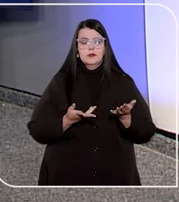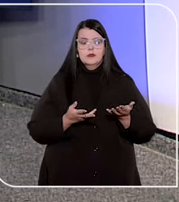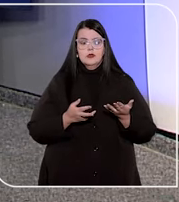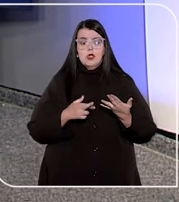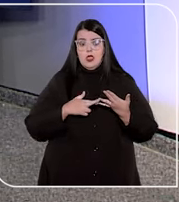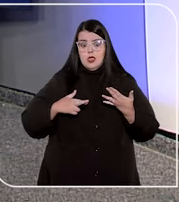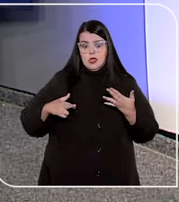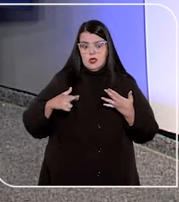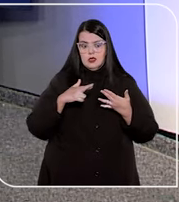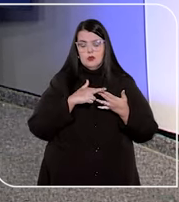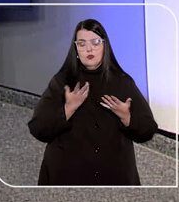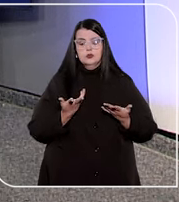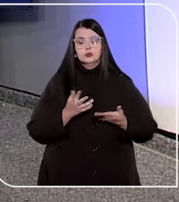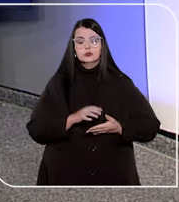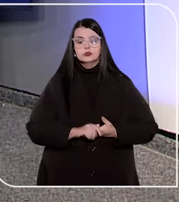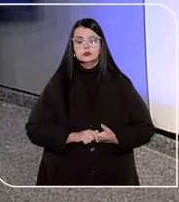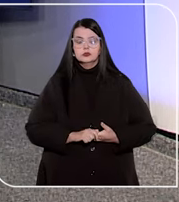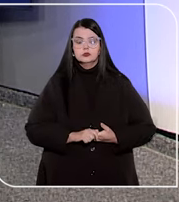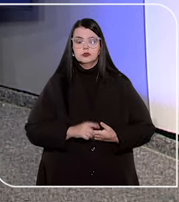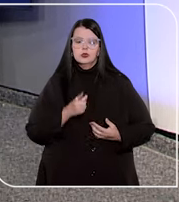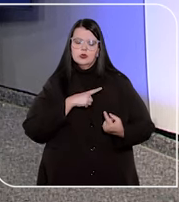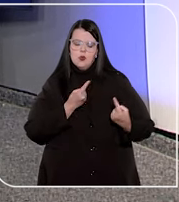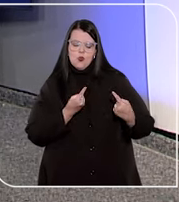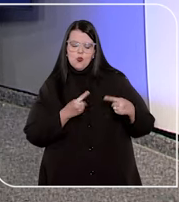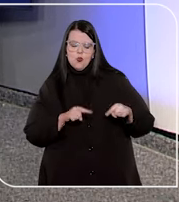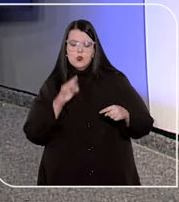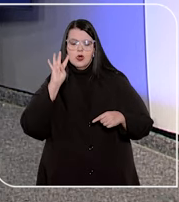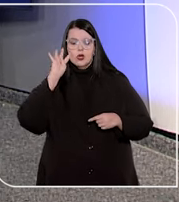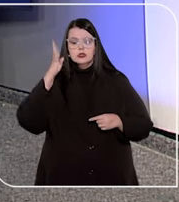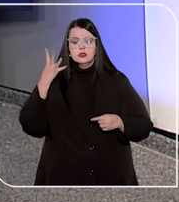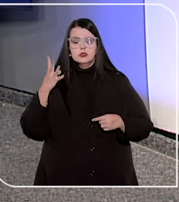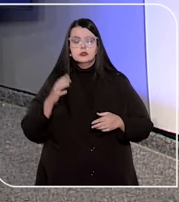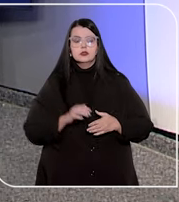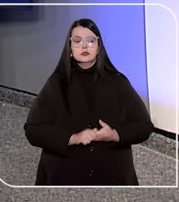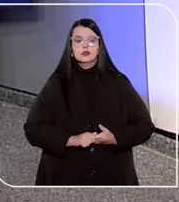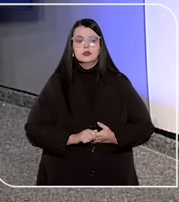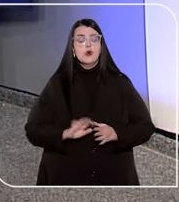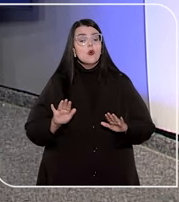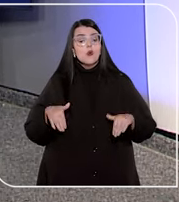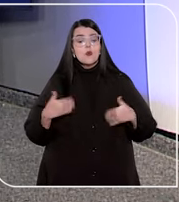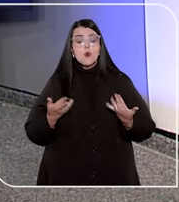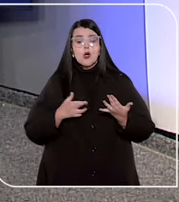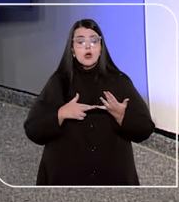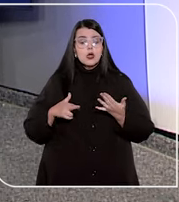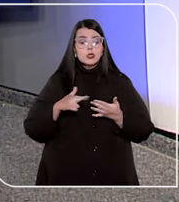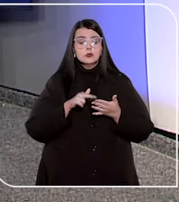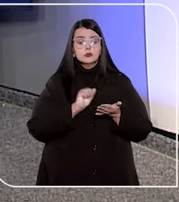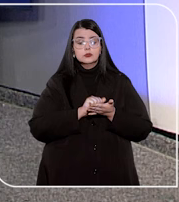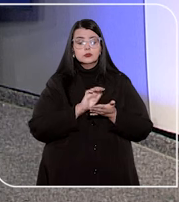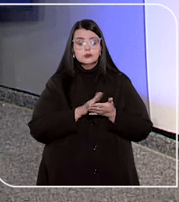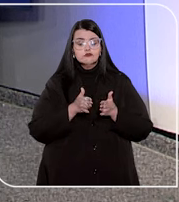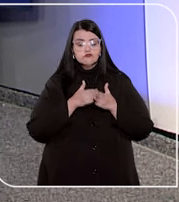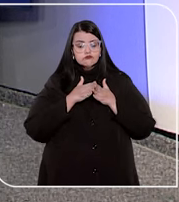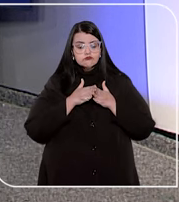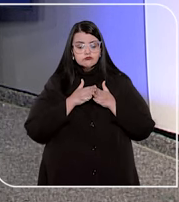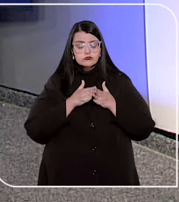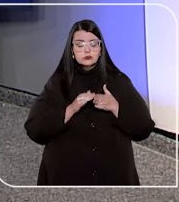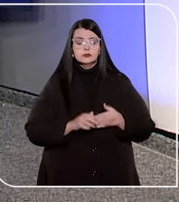certo? Mas contra essa decisão, qual recurso então deve ser manejado?